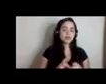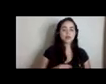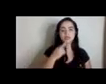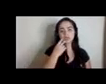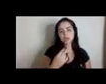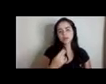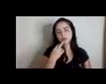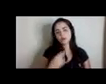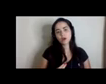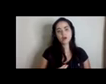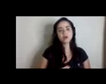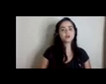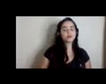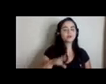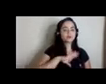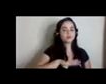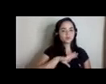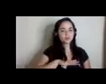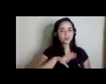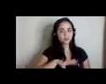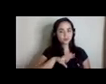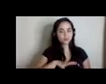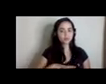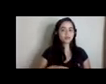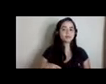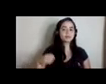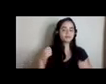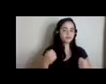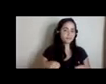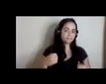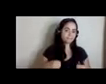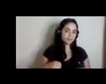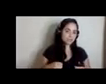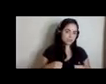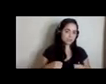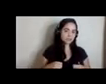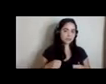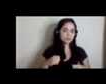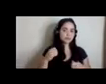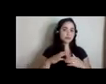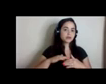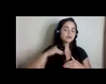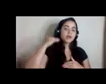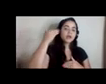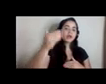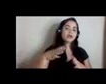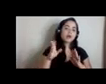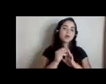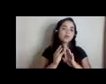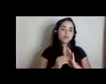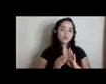à linguagem, à língua portuguesa, a necessidade de transpor esses conteúdos,